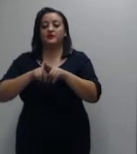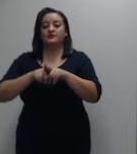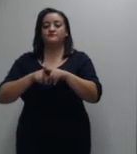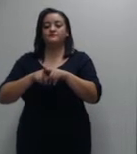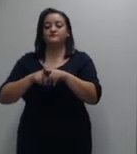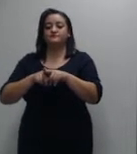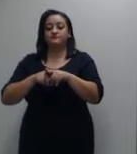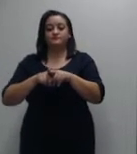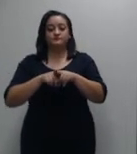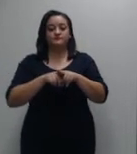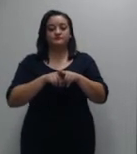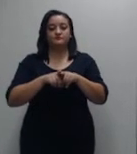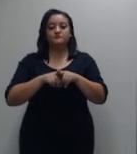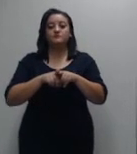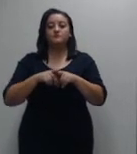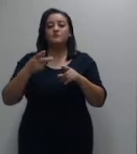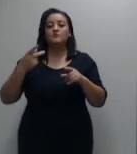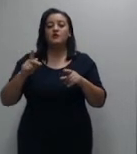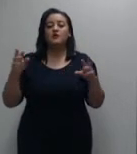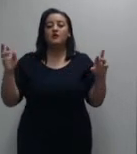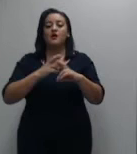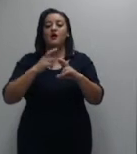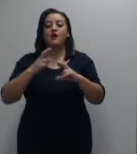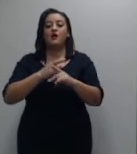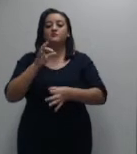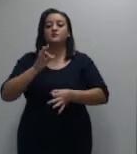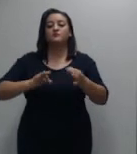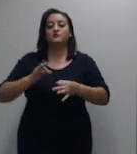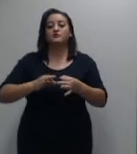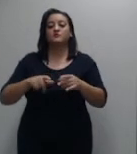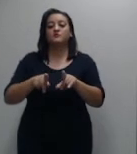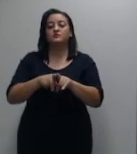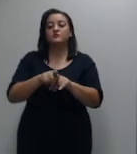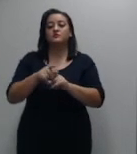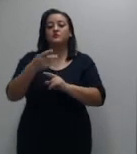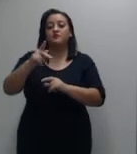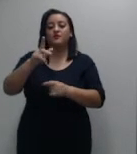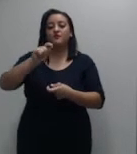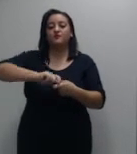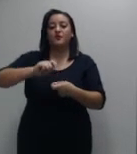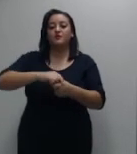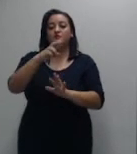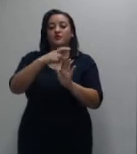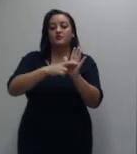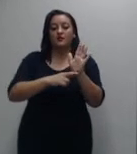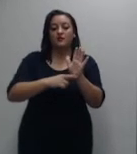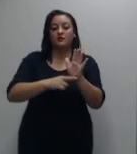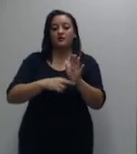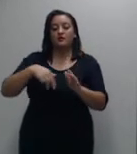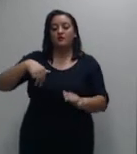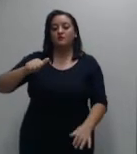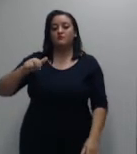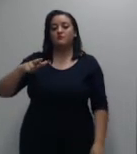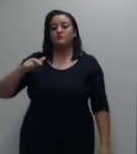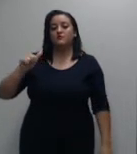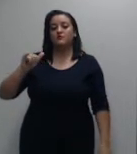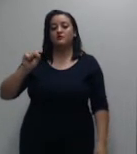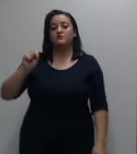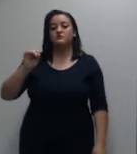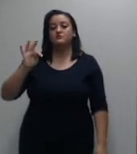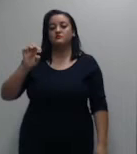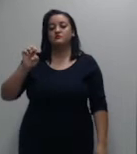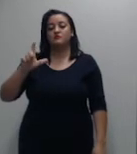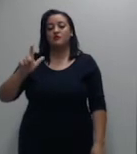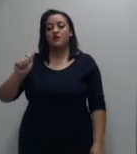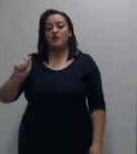também sobre o juízo de delibação da água doutrina de Maristela Basso esse entendimento é